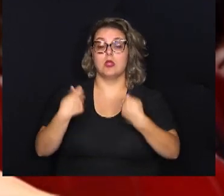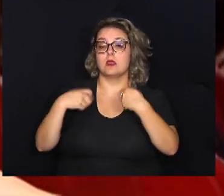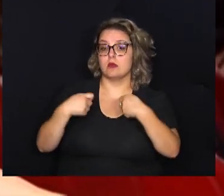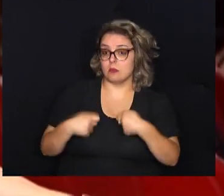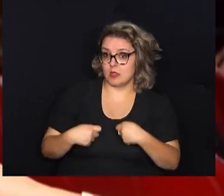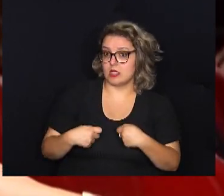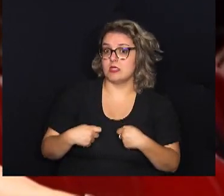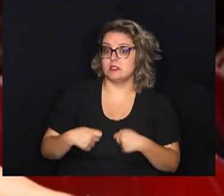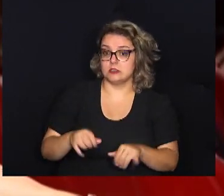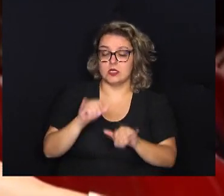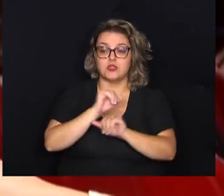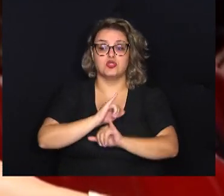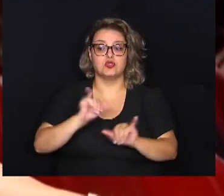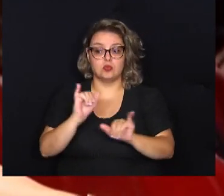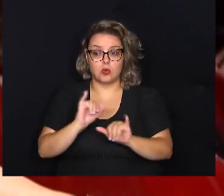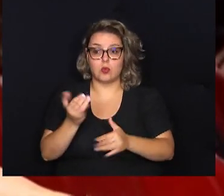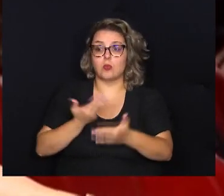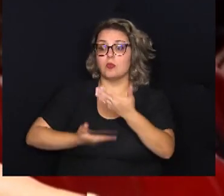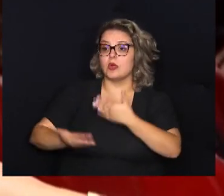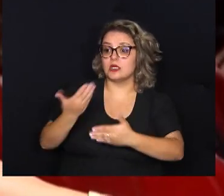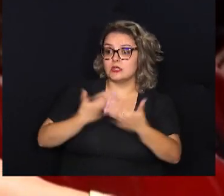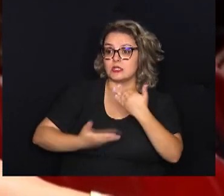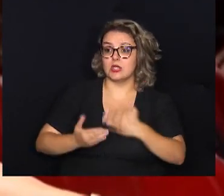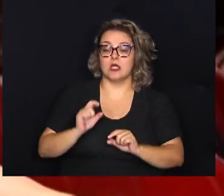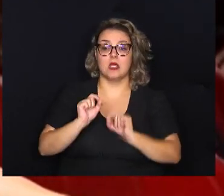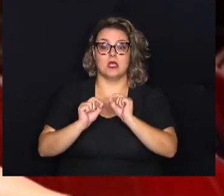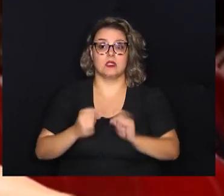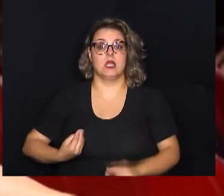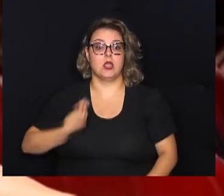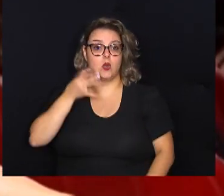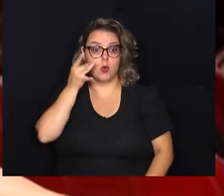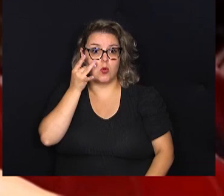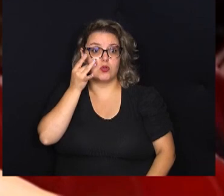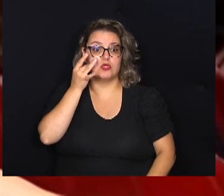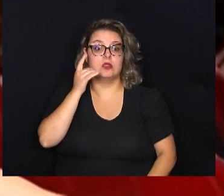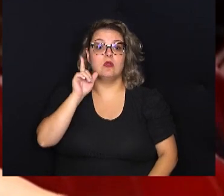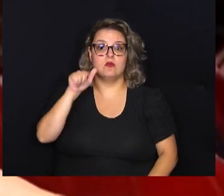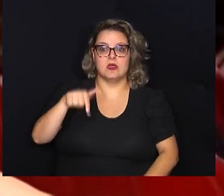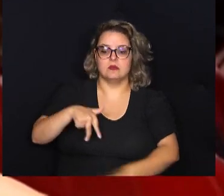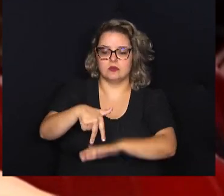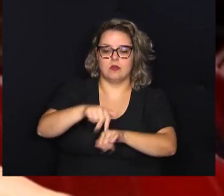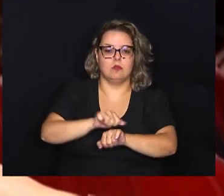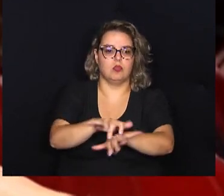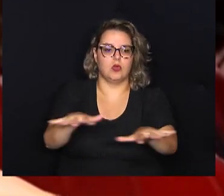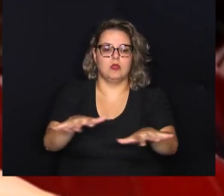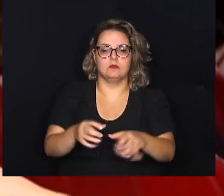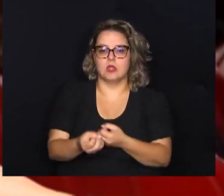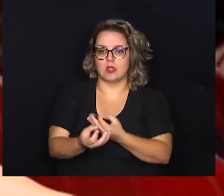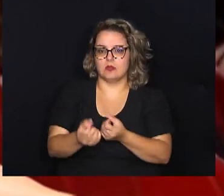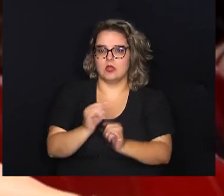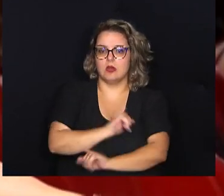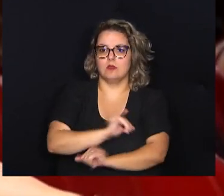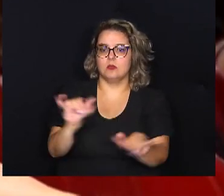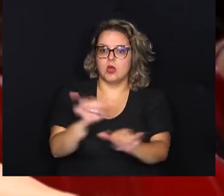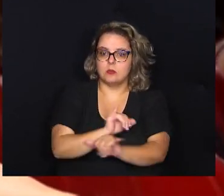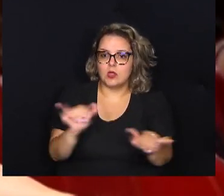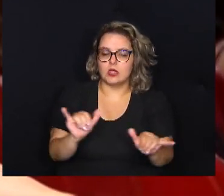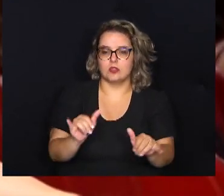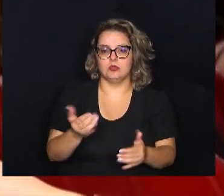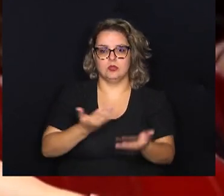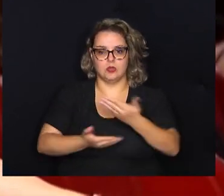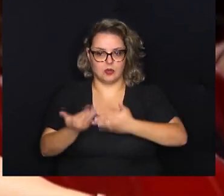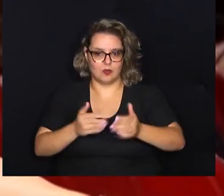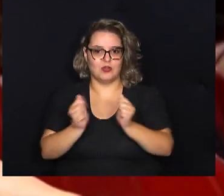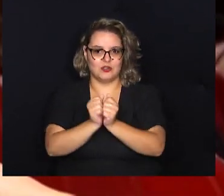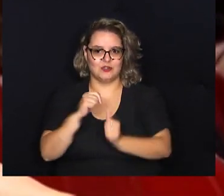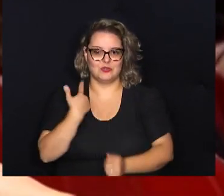ser divulgado, compartilhado. Quem estava aqui hoje vai ser um agente multiplicador das informações que aqui compartilhou